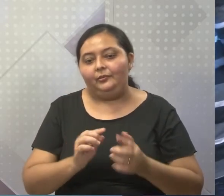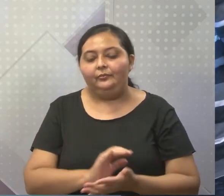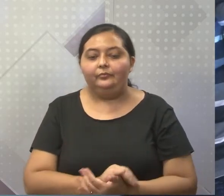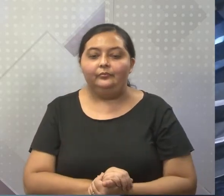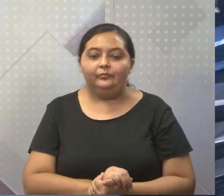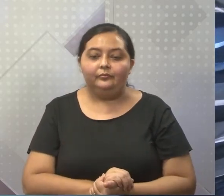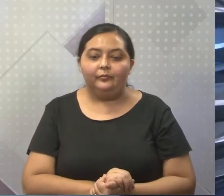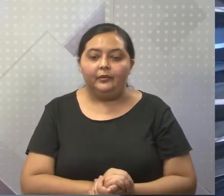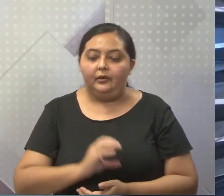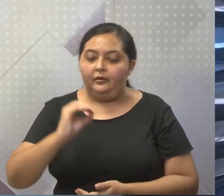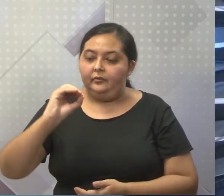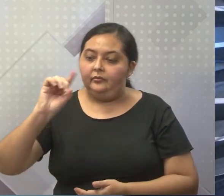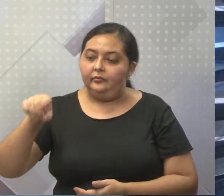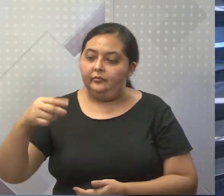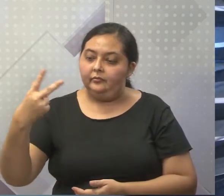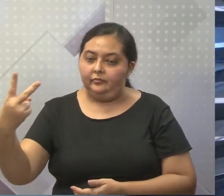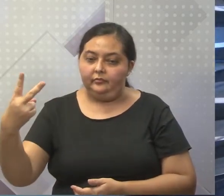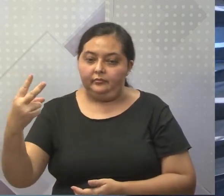da decimal,